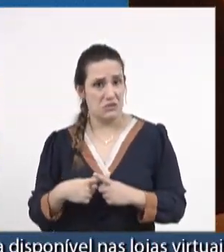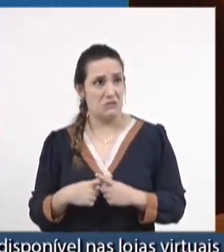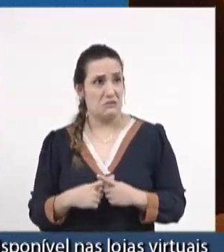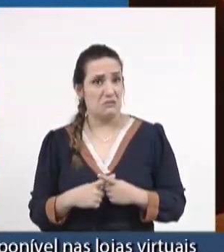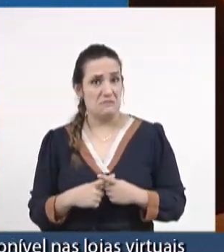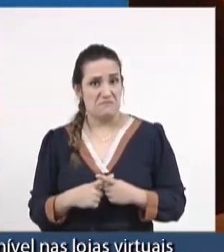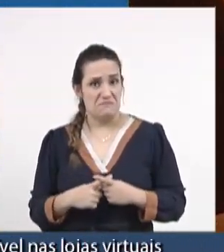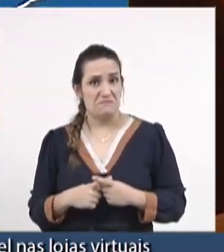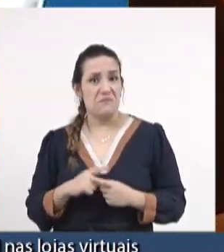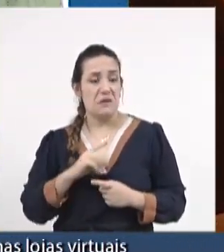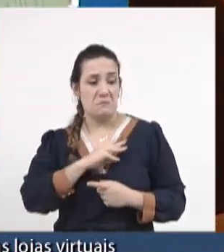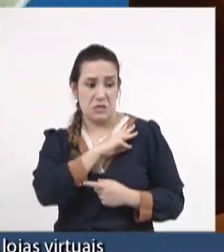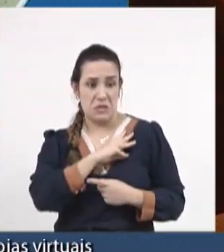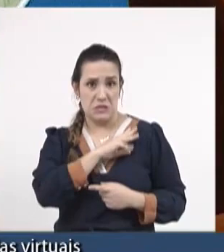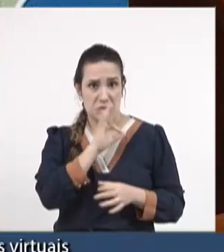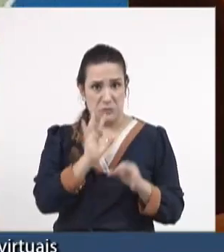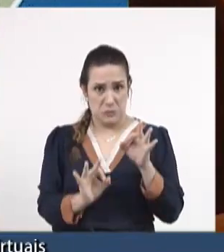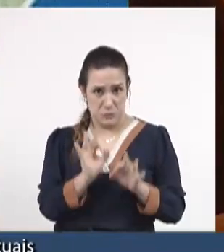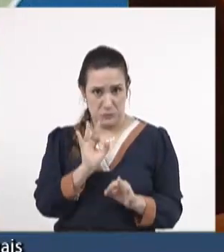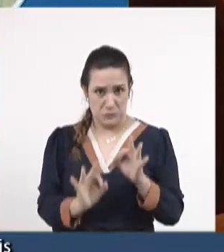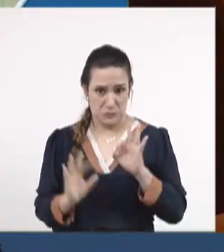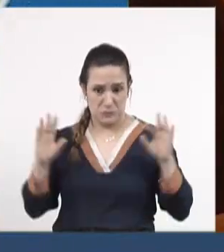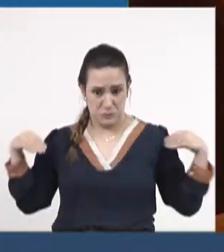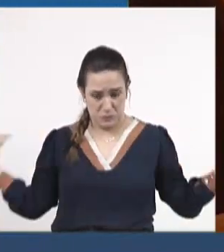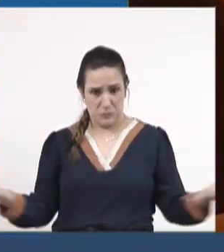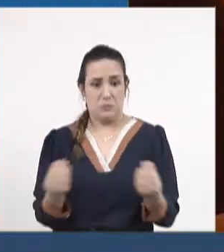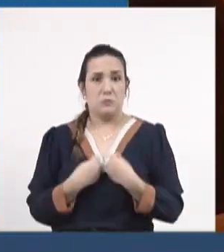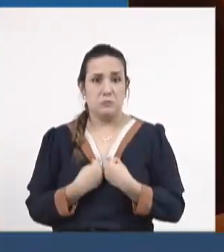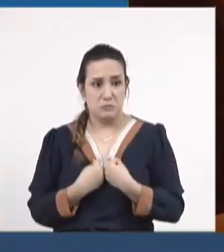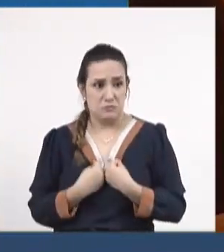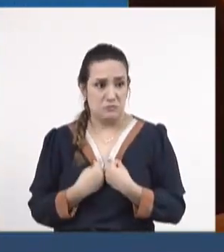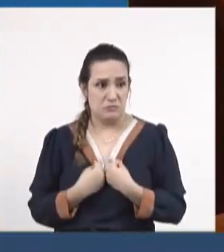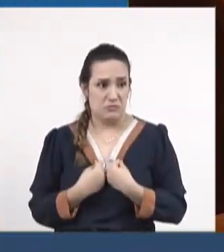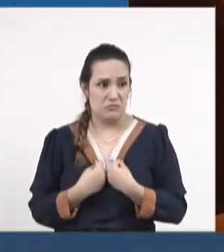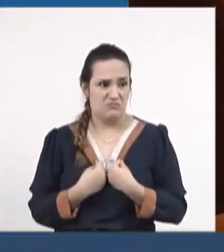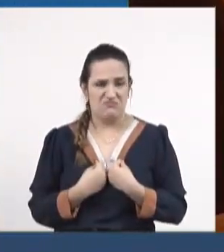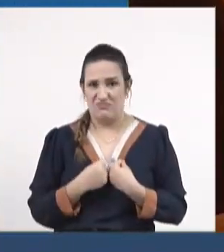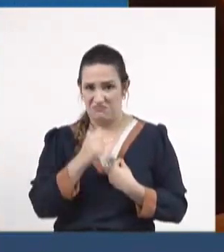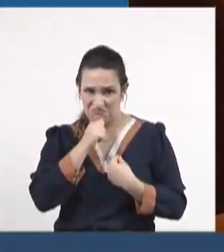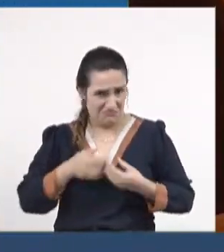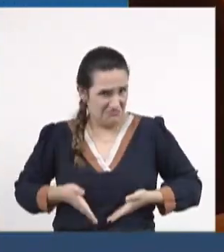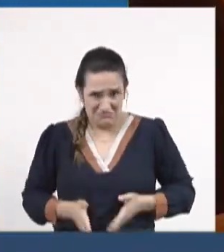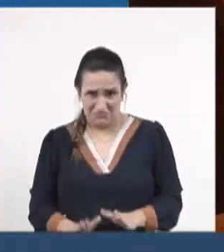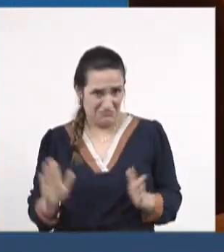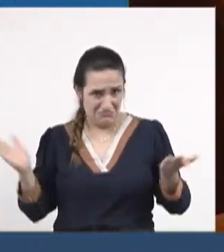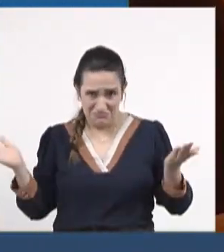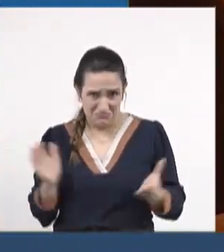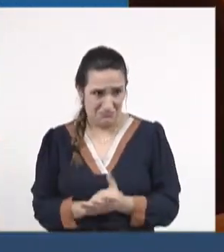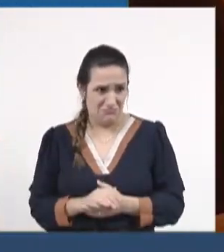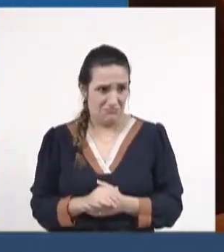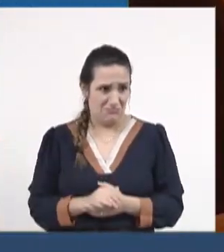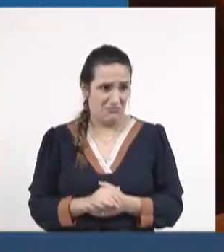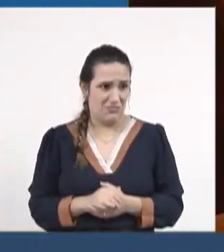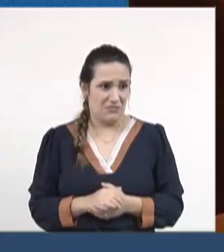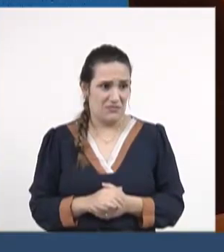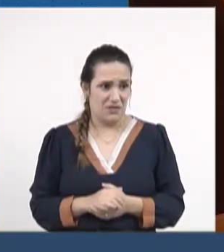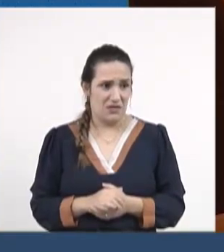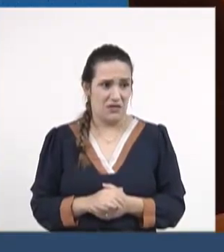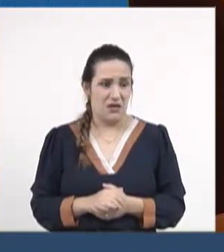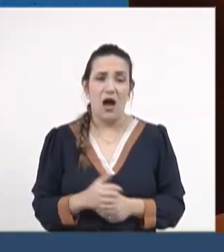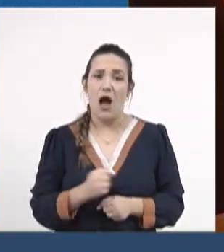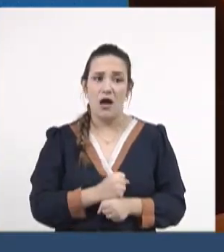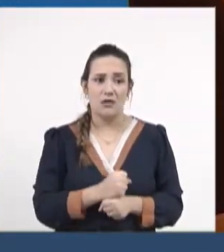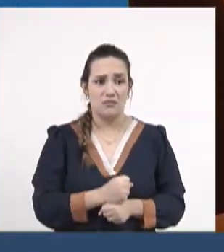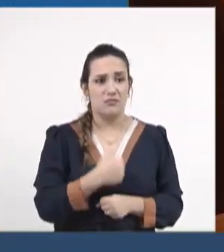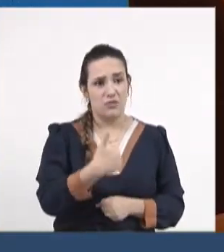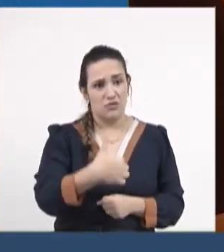hoje essa questão de indígena, quando isso aqui aconteceu, eles não eram nem nascidos, porque foi em